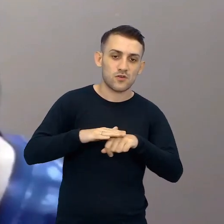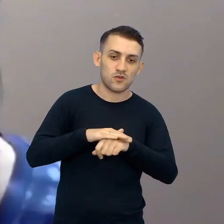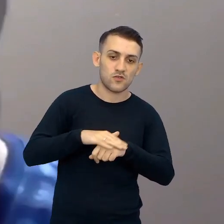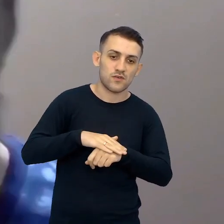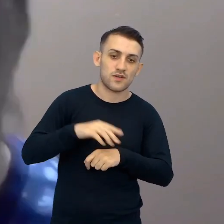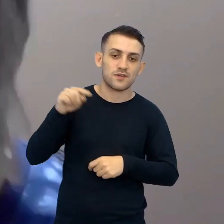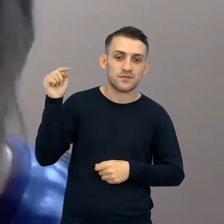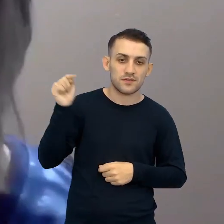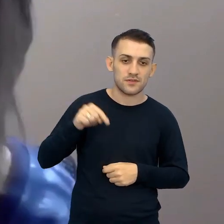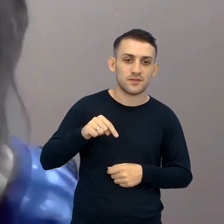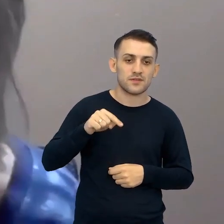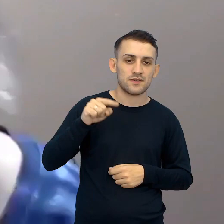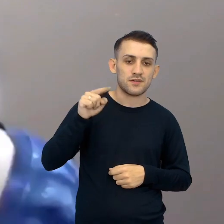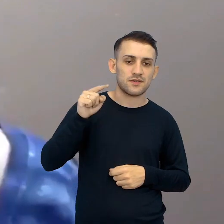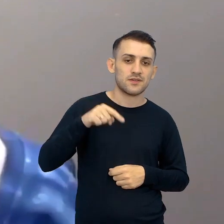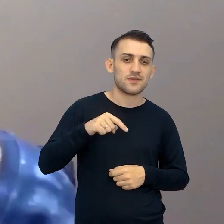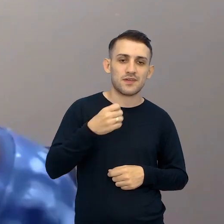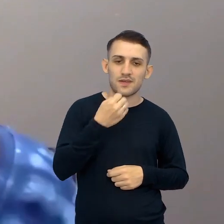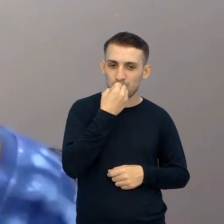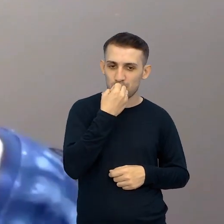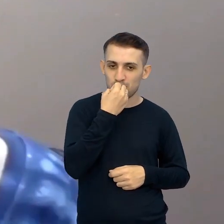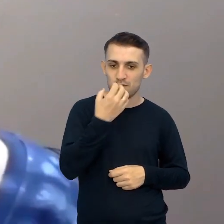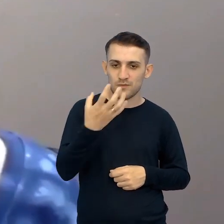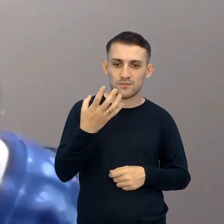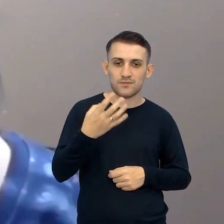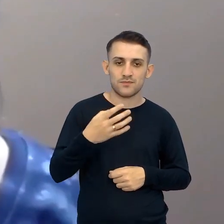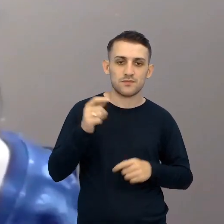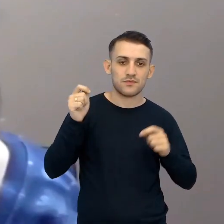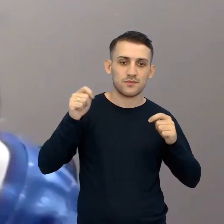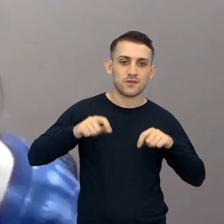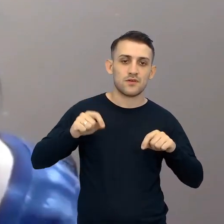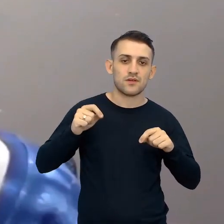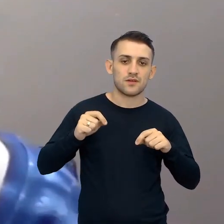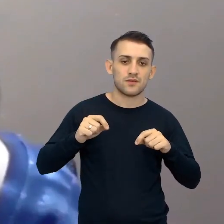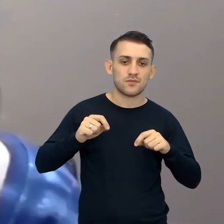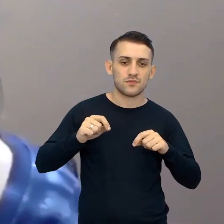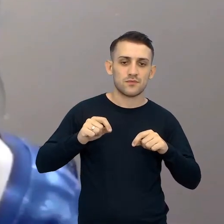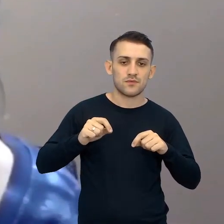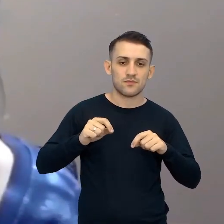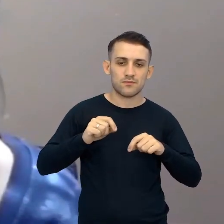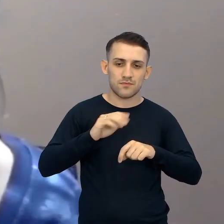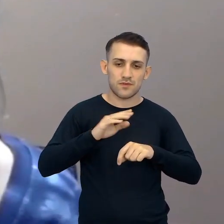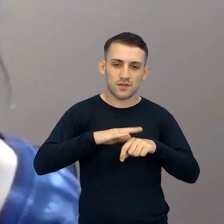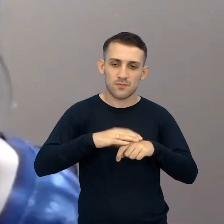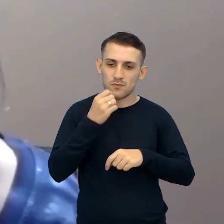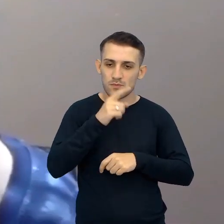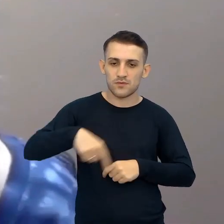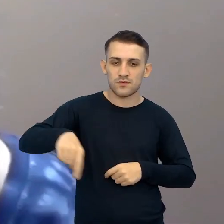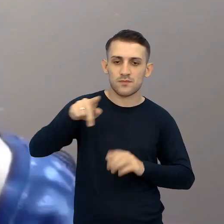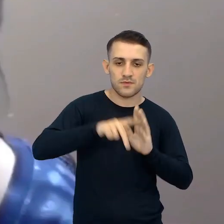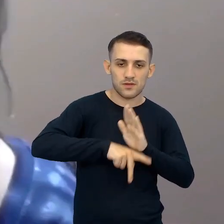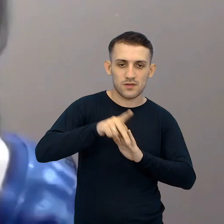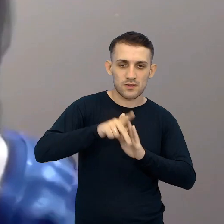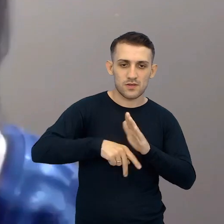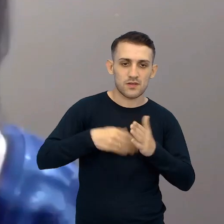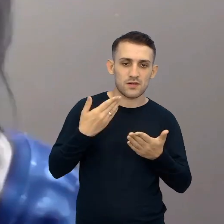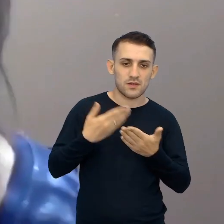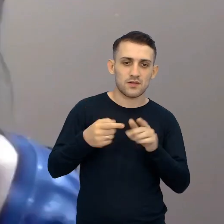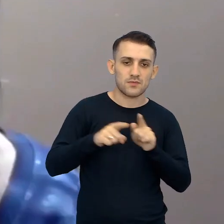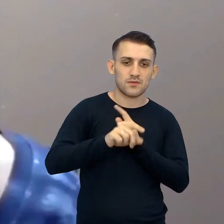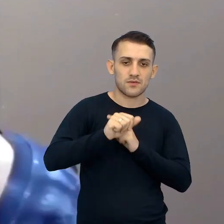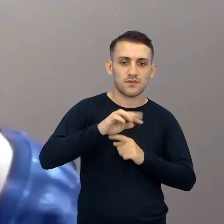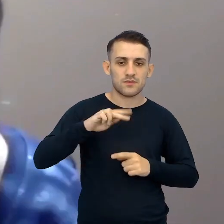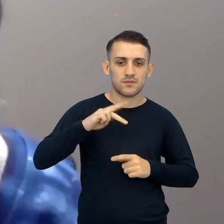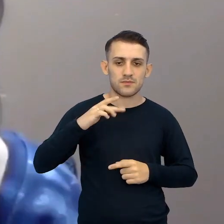aqui, que foi bem unilateral, né? Seja produtiva para o planejamento de vocês, para as